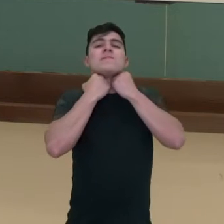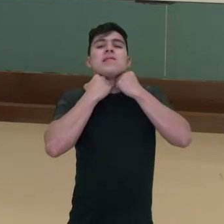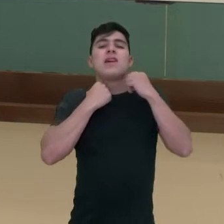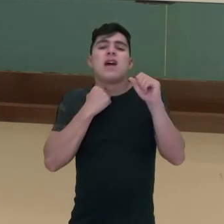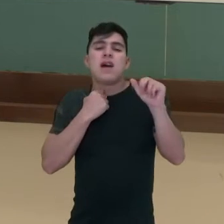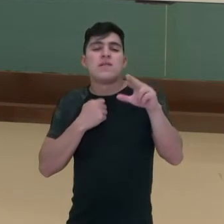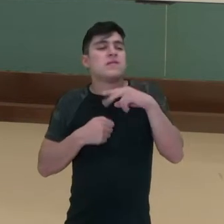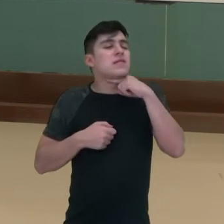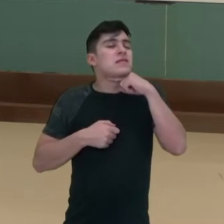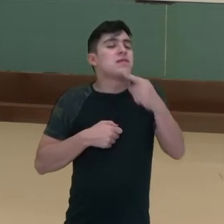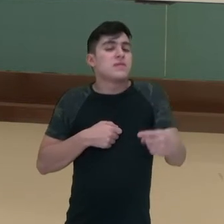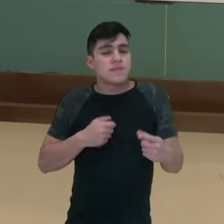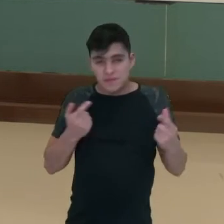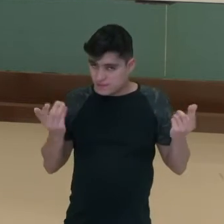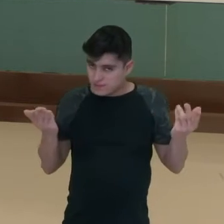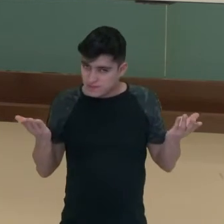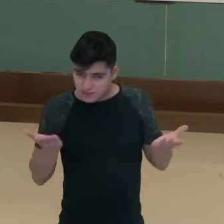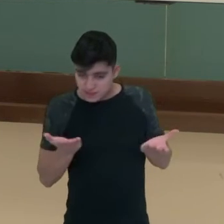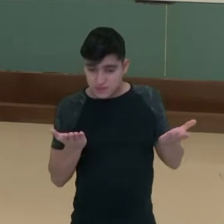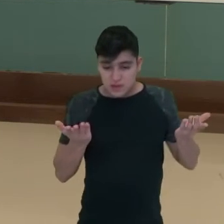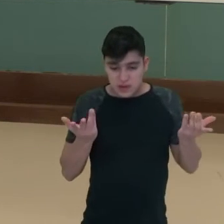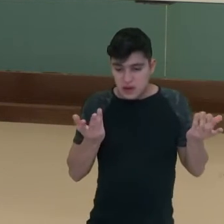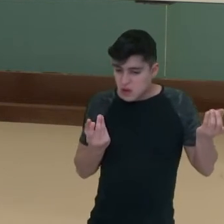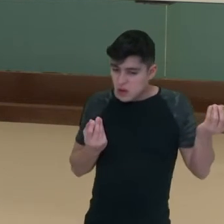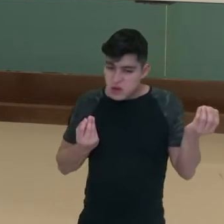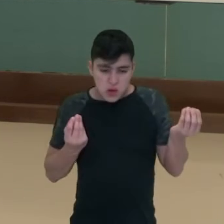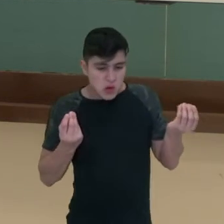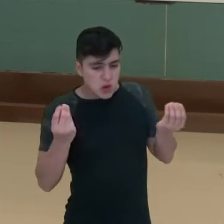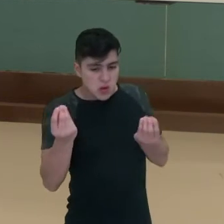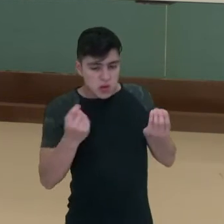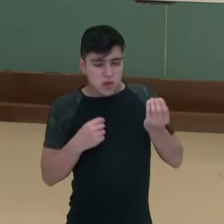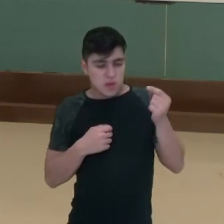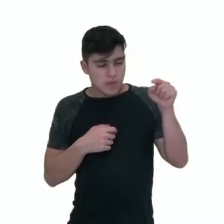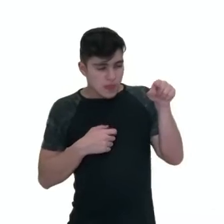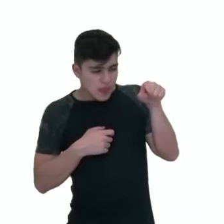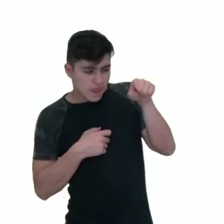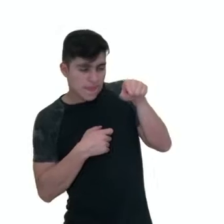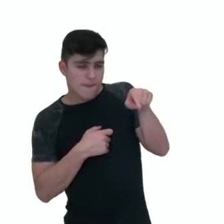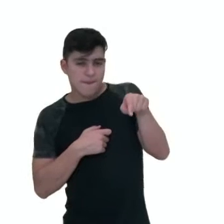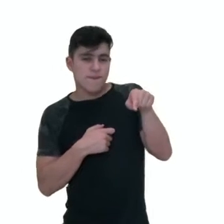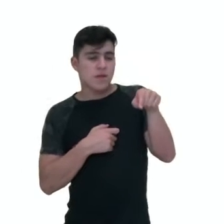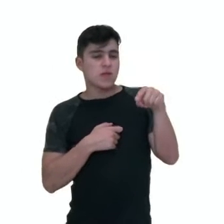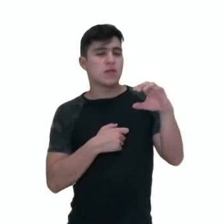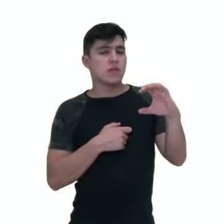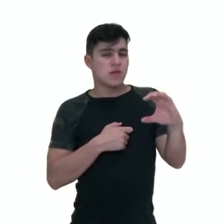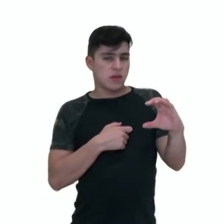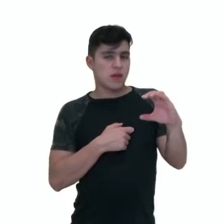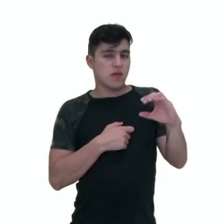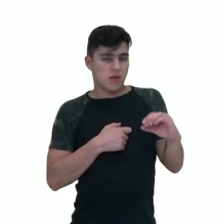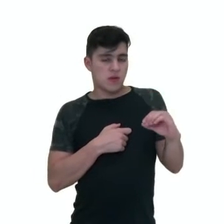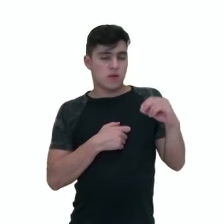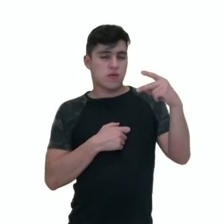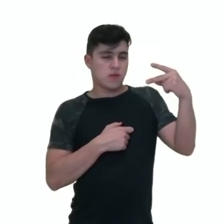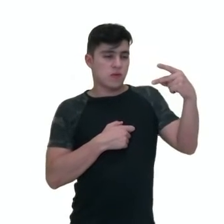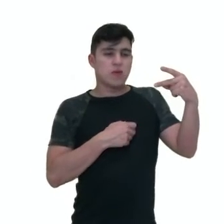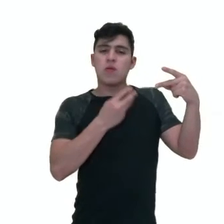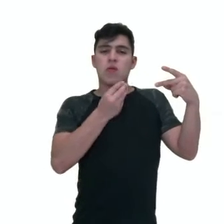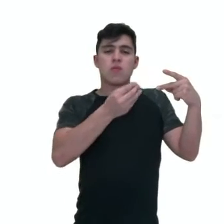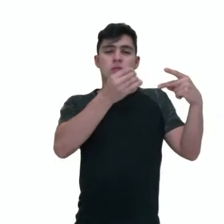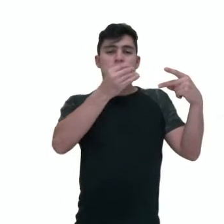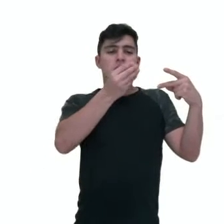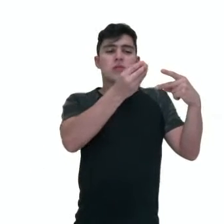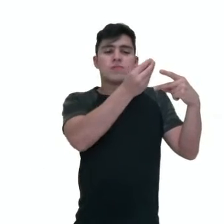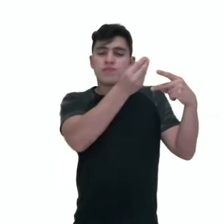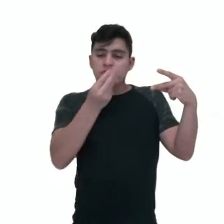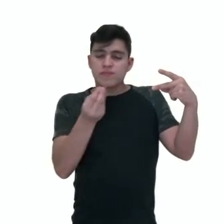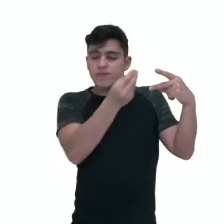vamos realizar então a distribuição eletrônica deste composto molecular. Então vamos lá,